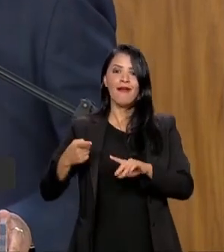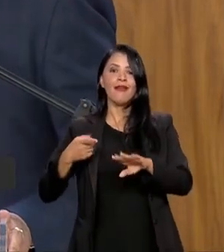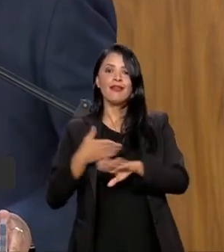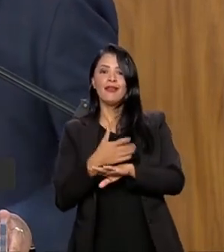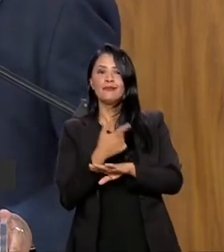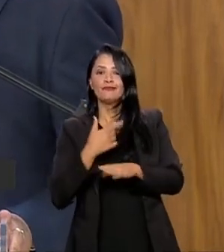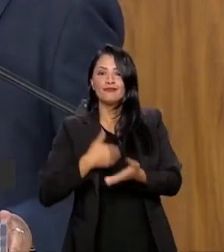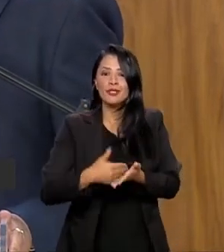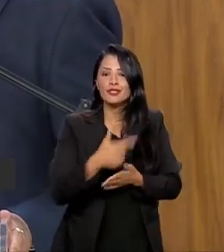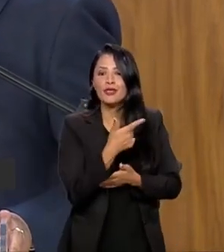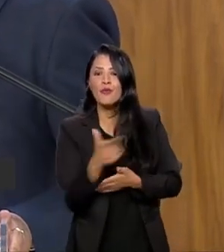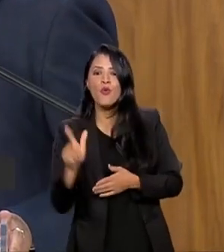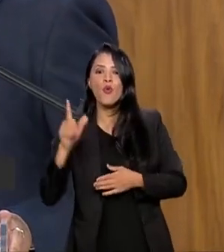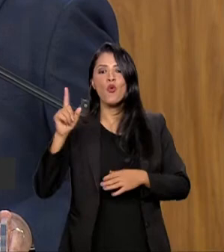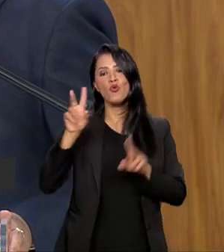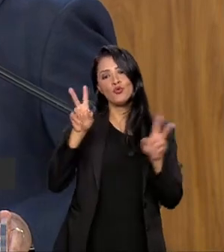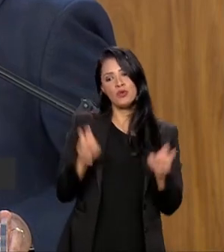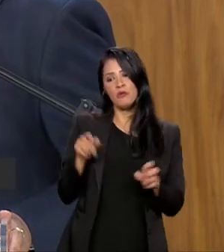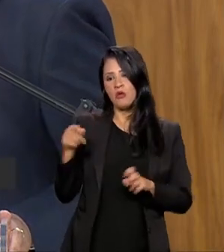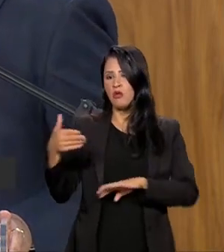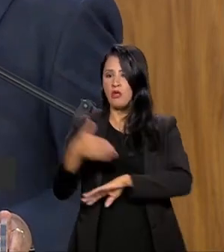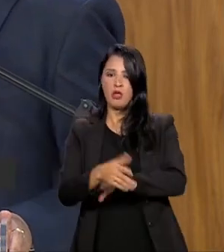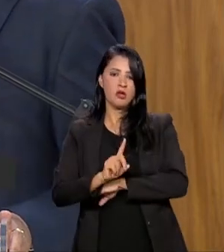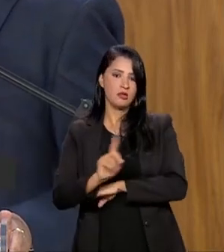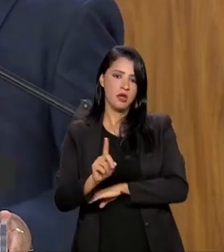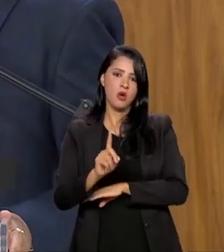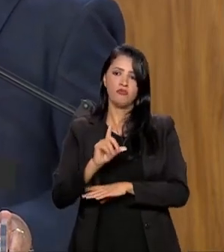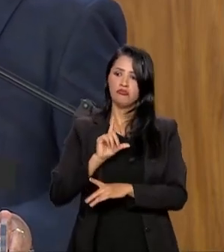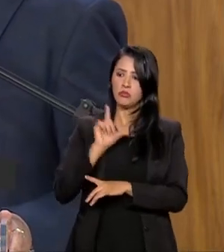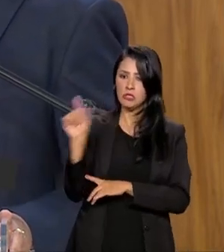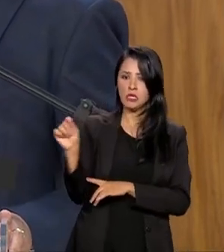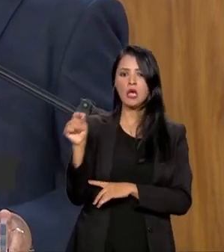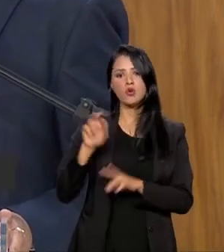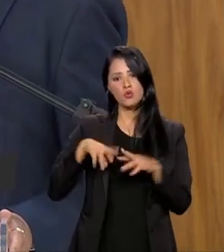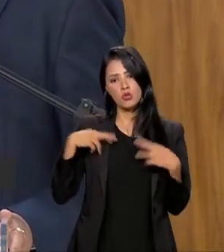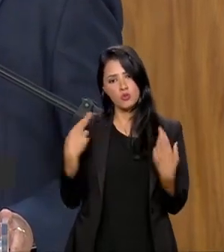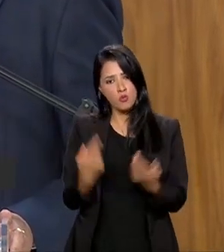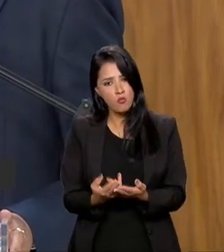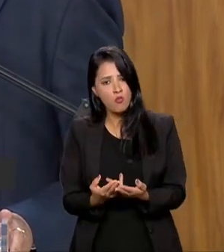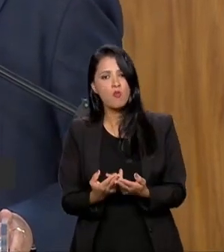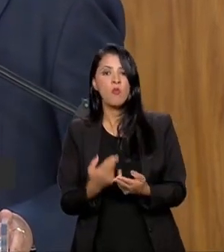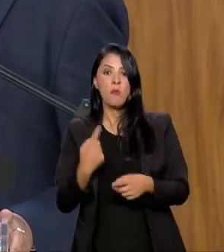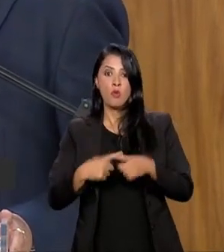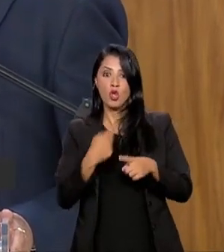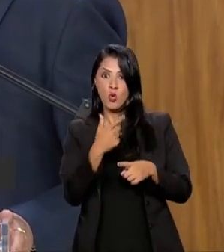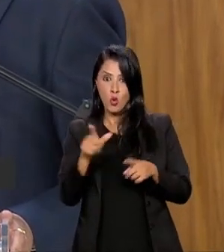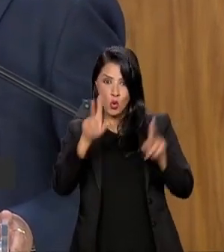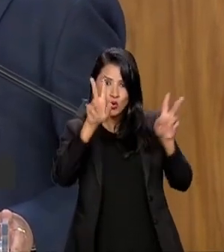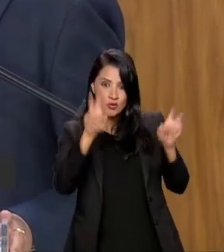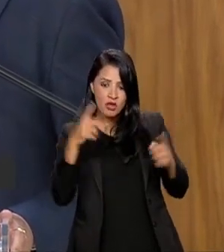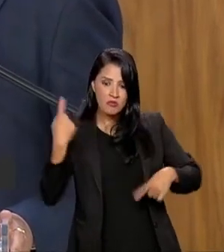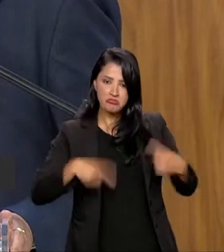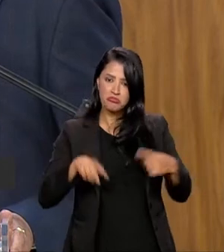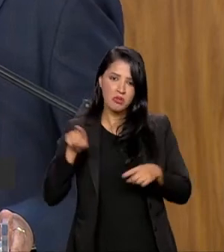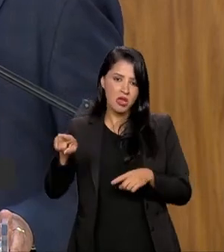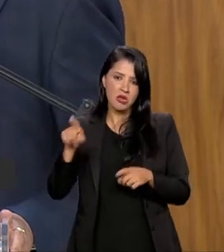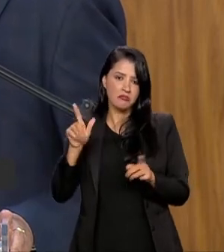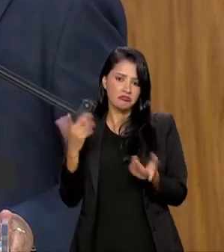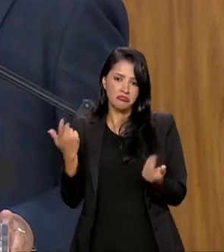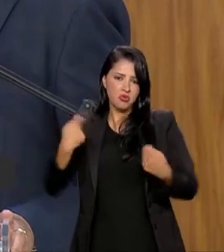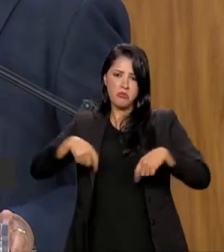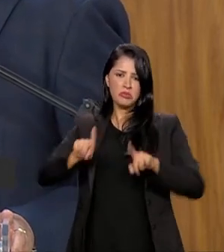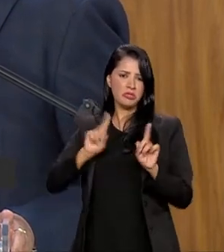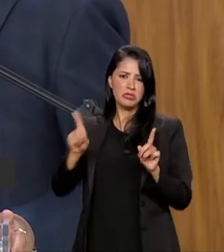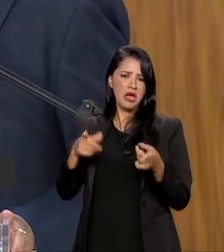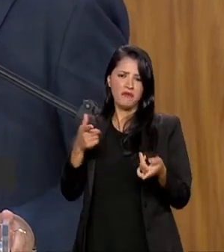tema que o general Amaro não participava e ele se ausentou da reunião, porque o outro tema não dizia respeito